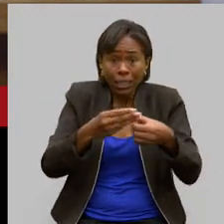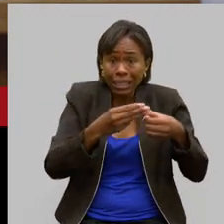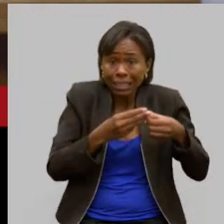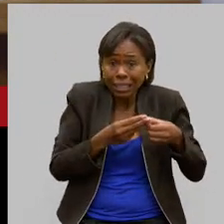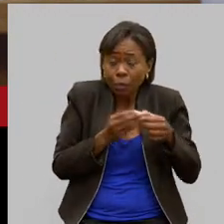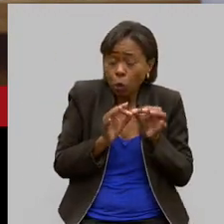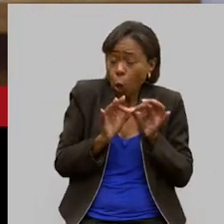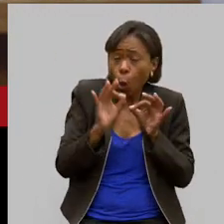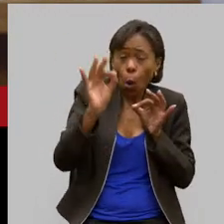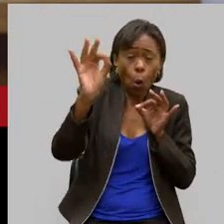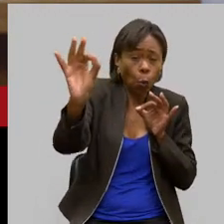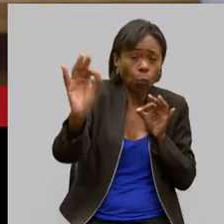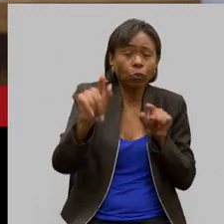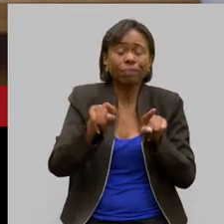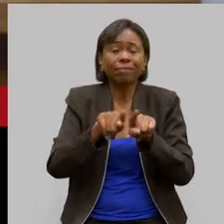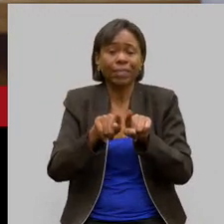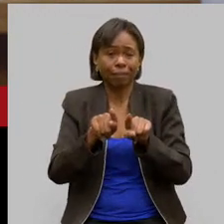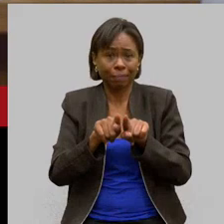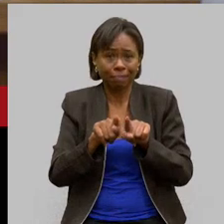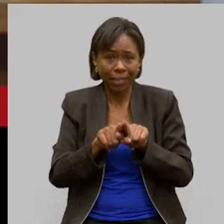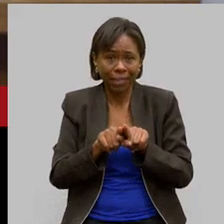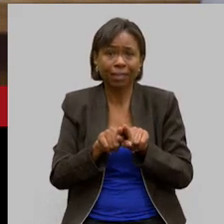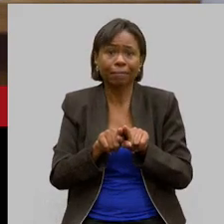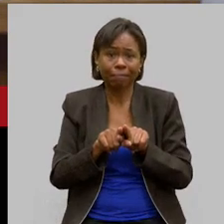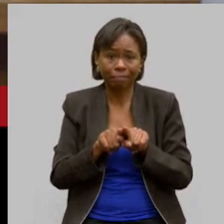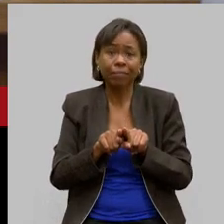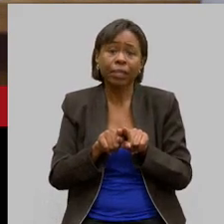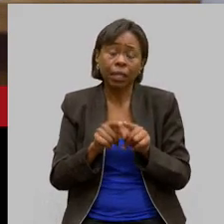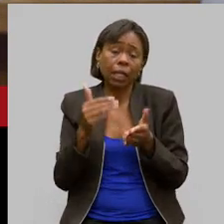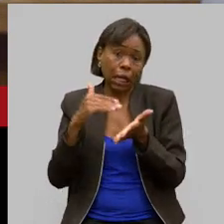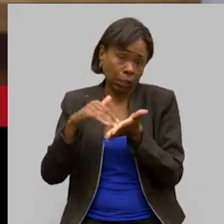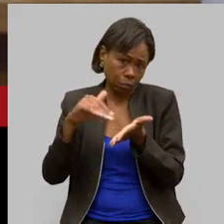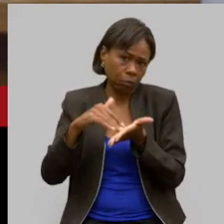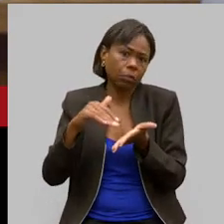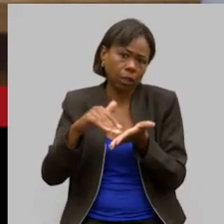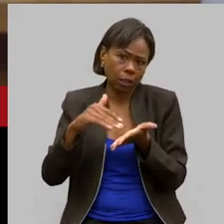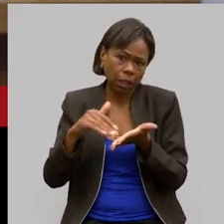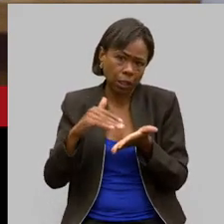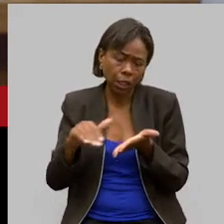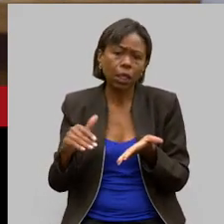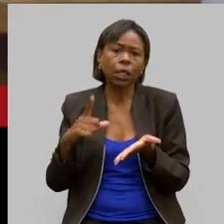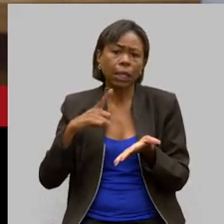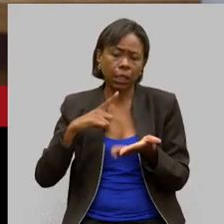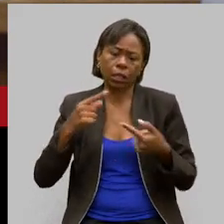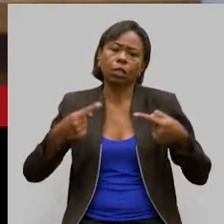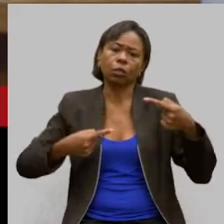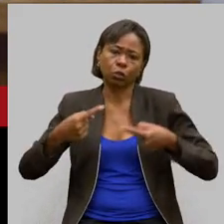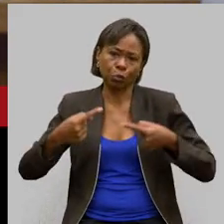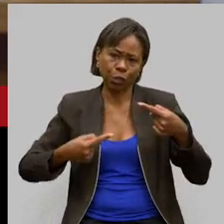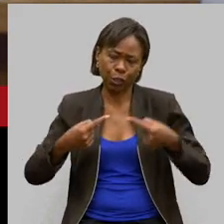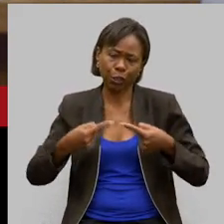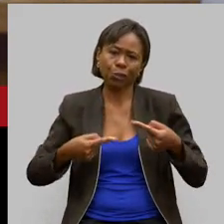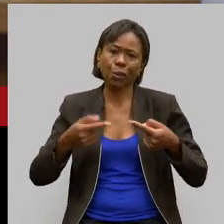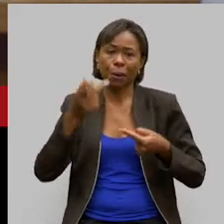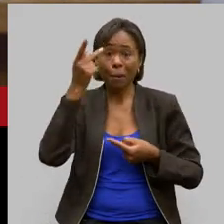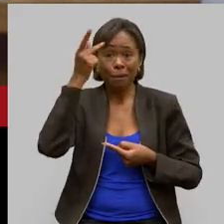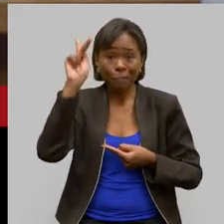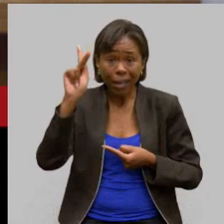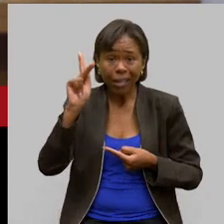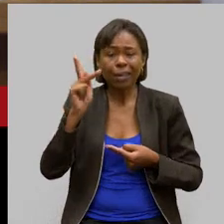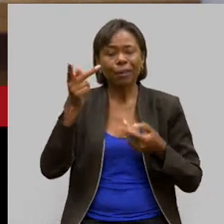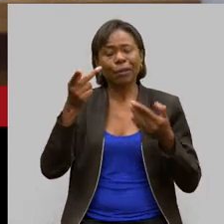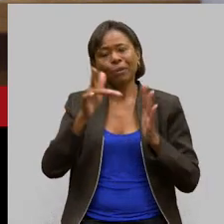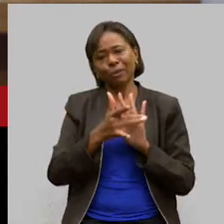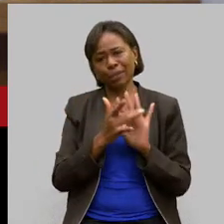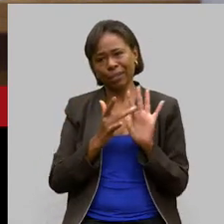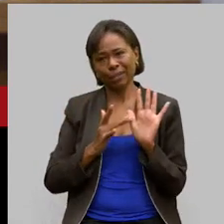cobram então não só a mim como toda as secretarias que possuem políticas para as pessoas com deficiência E isso